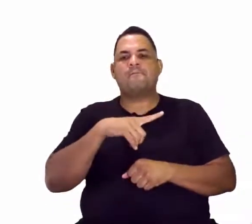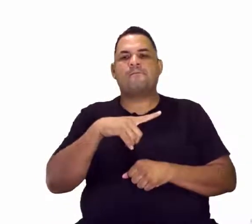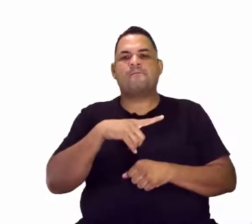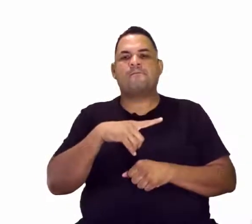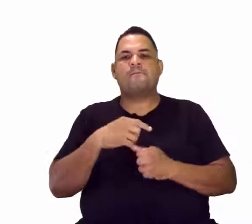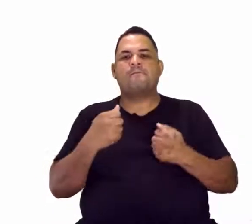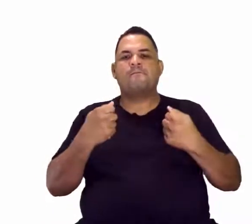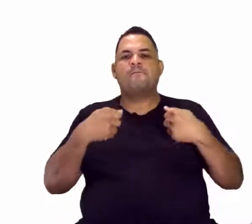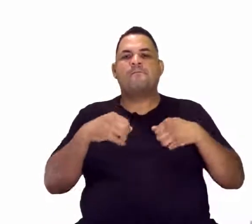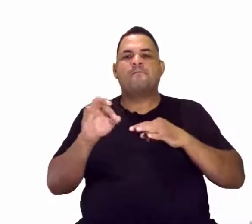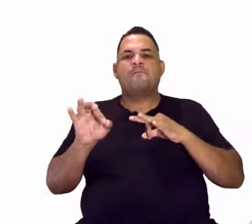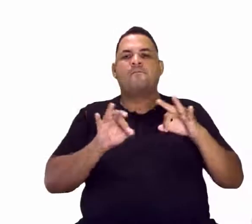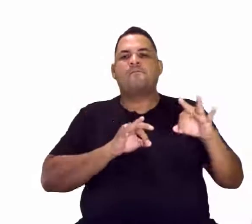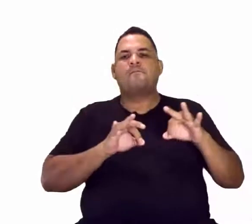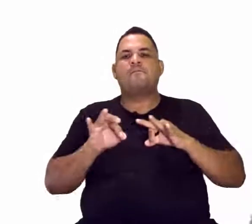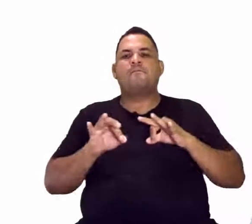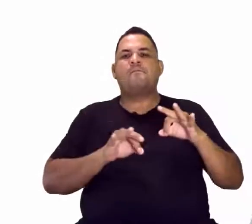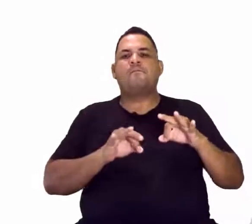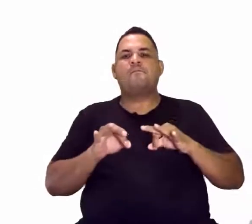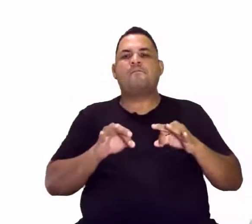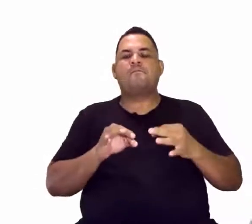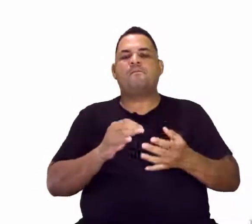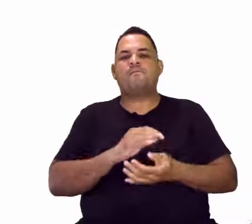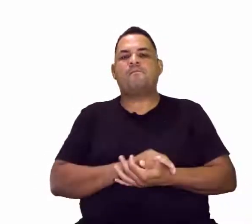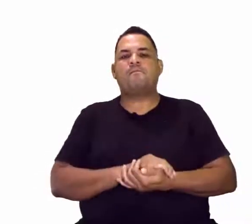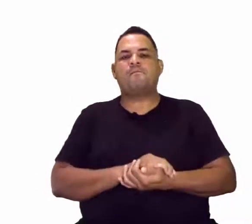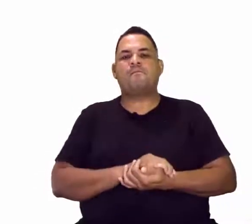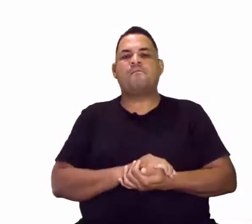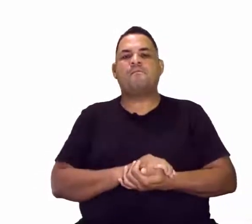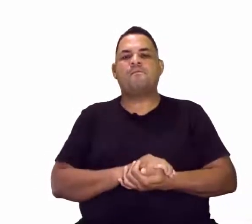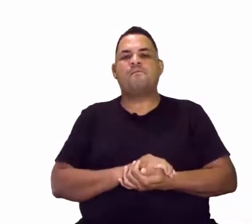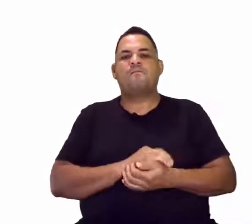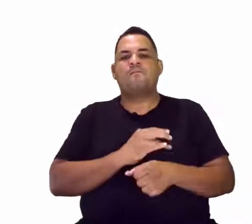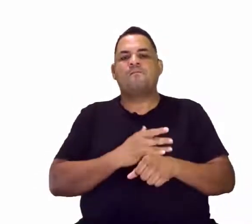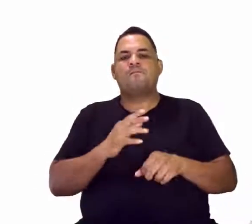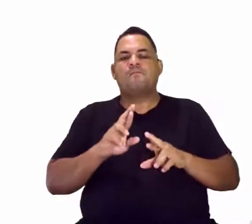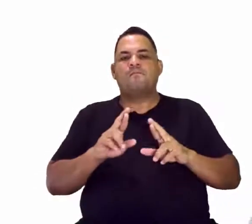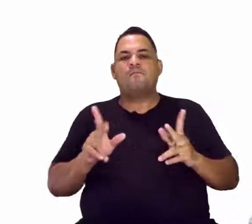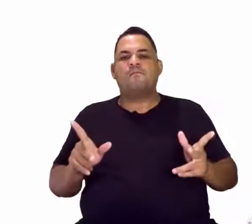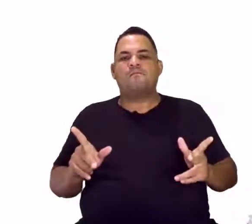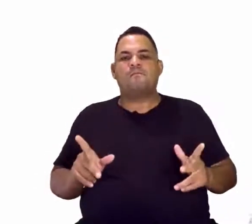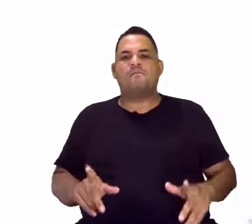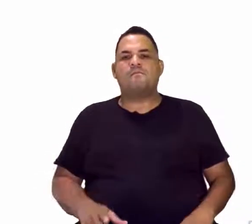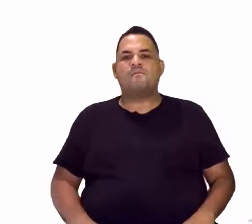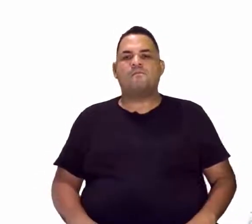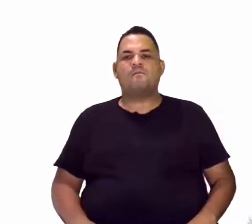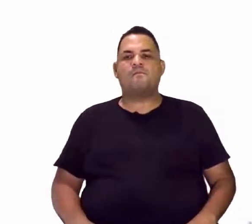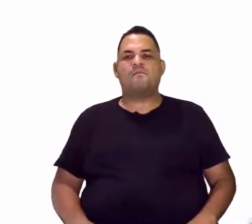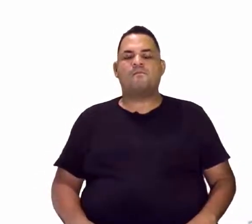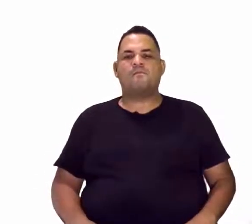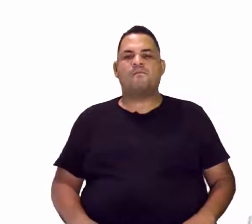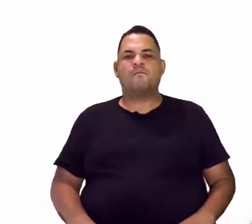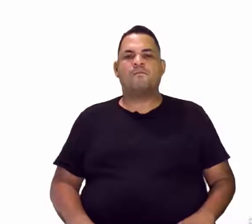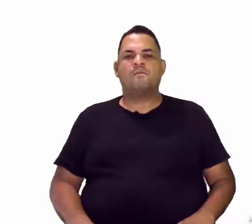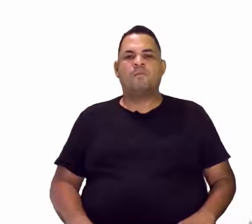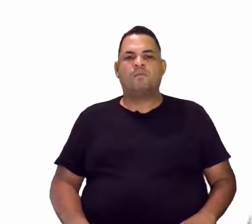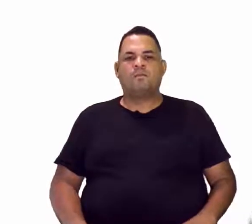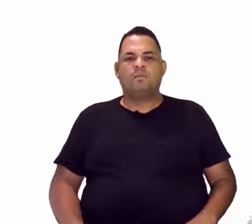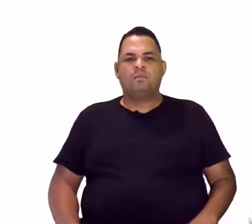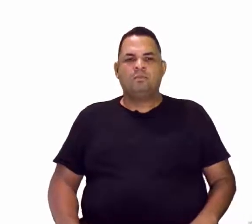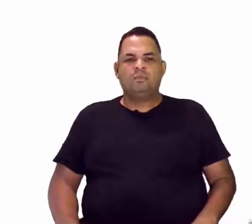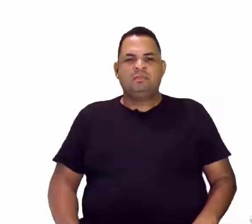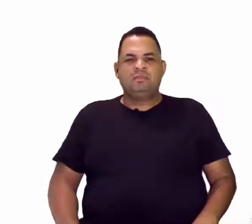que podem formar dois ácidos diferentes com o mesmo tipo de elemento